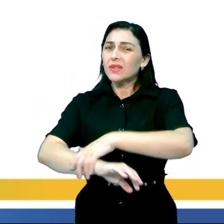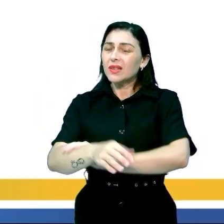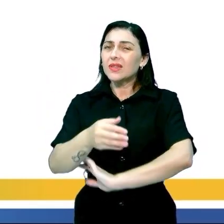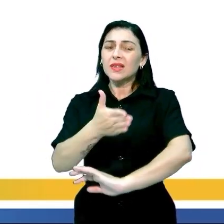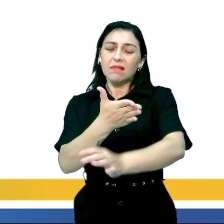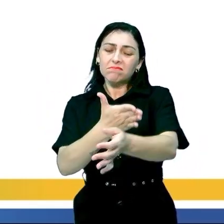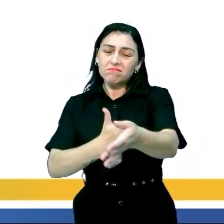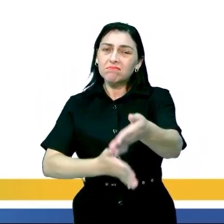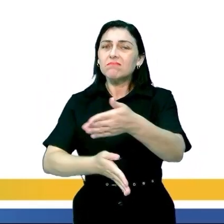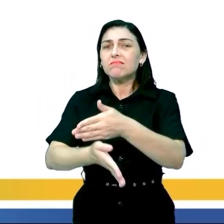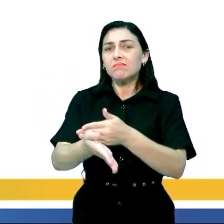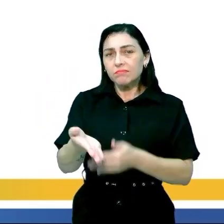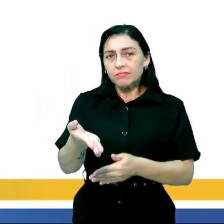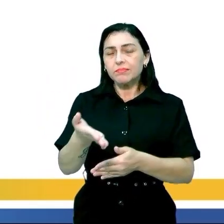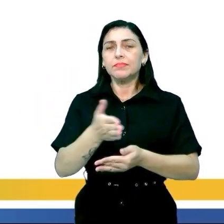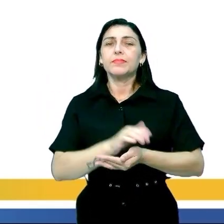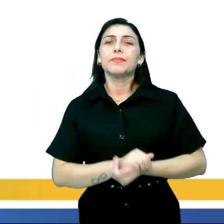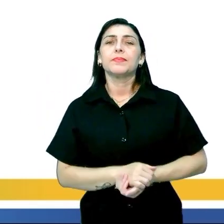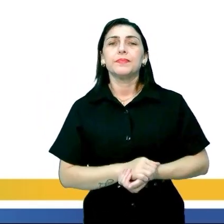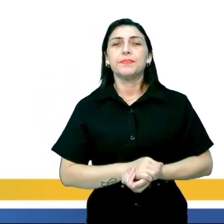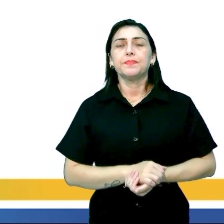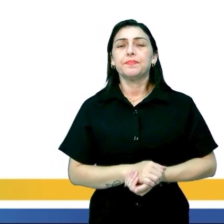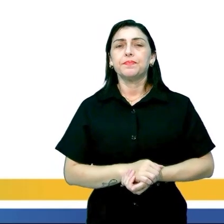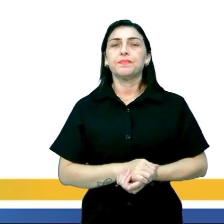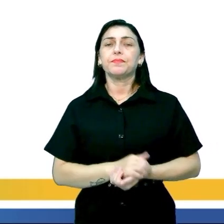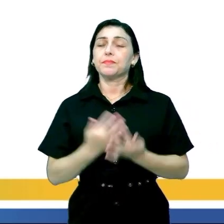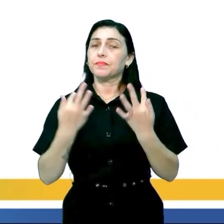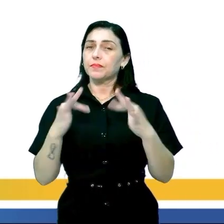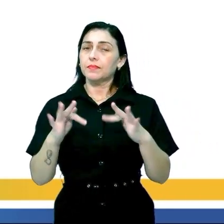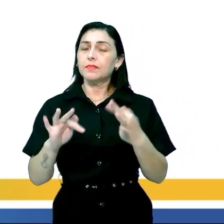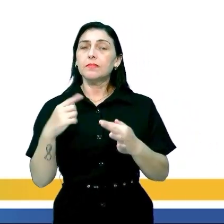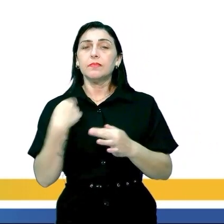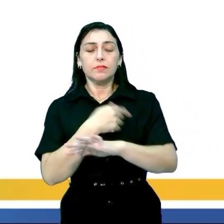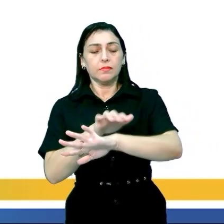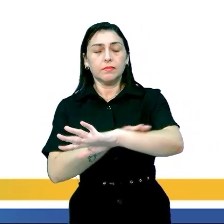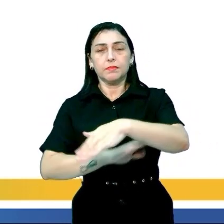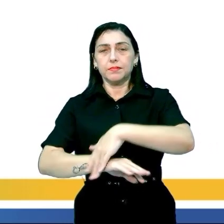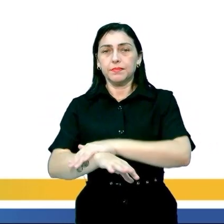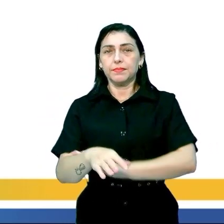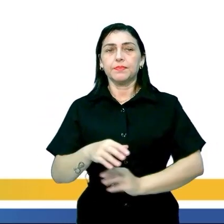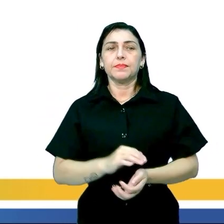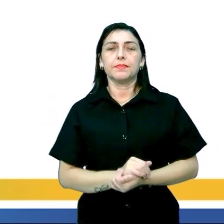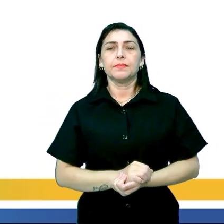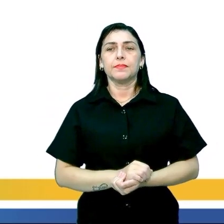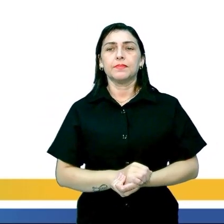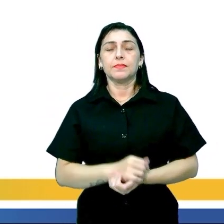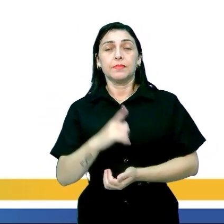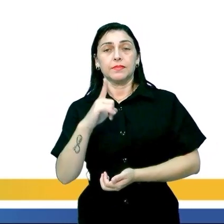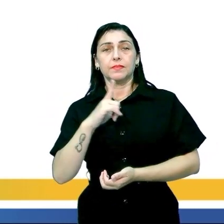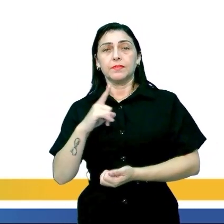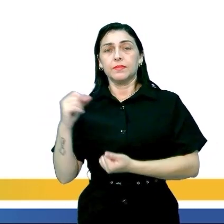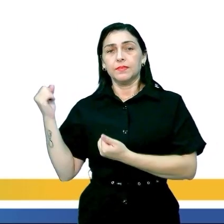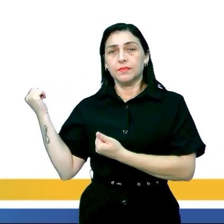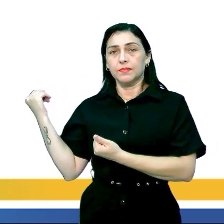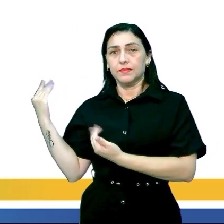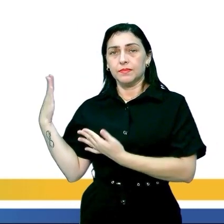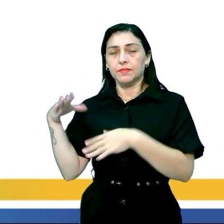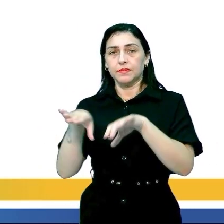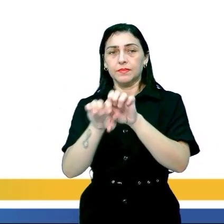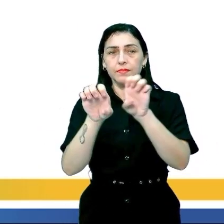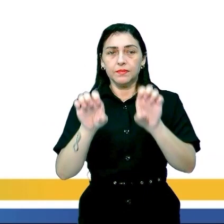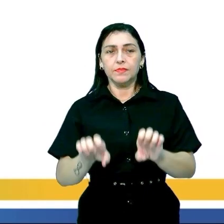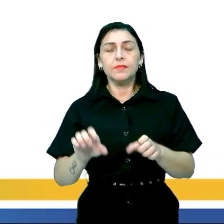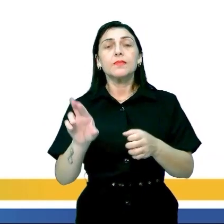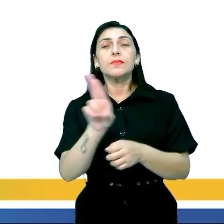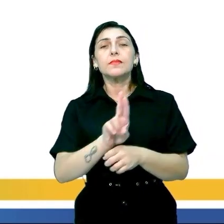quando os tecidos são lesionados, né? Causam dor aí na nossa pele, tá? E aqui tá as estruturas, o nome